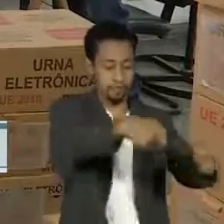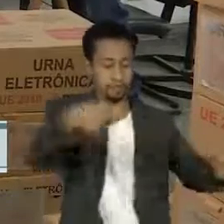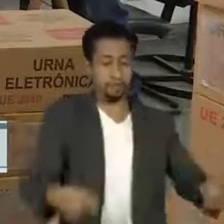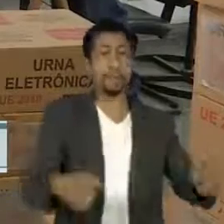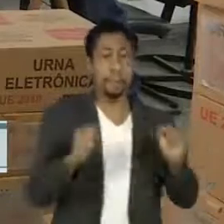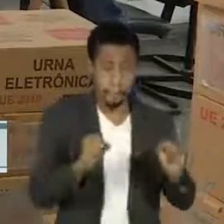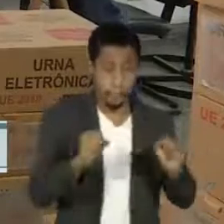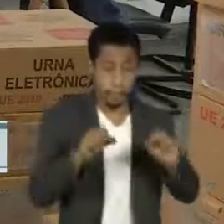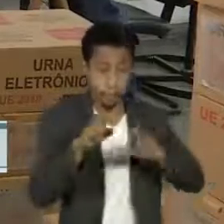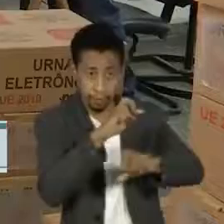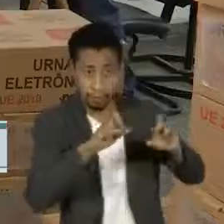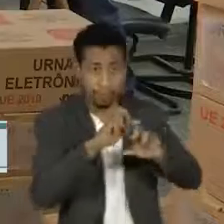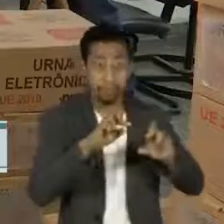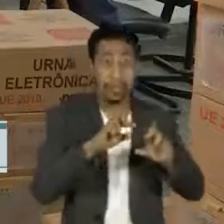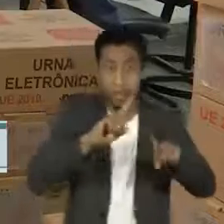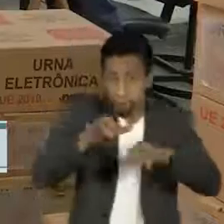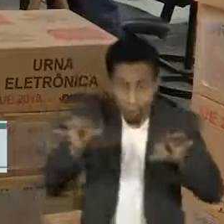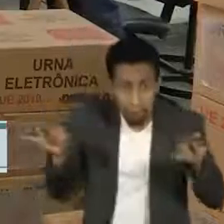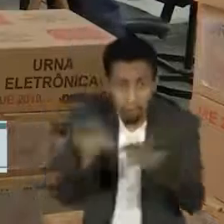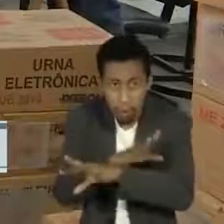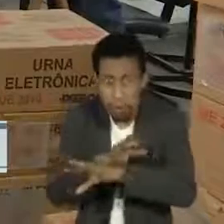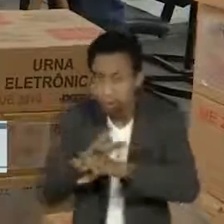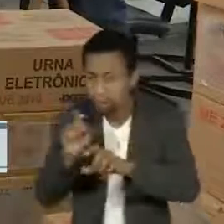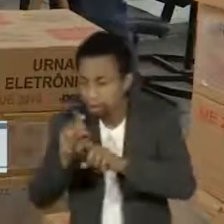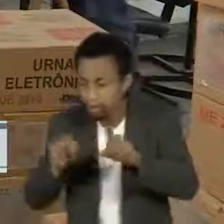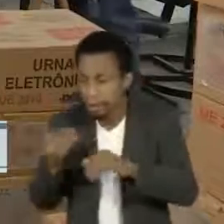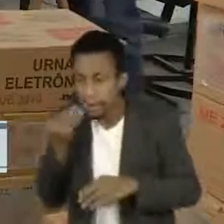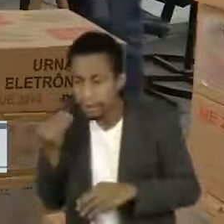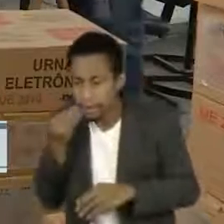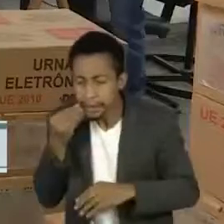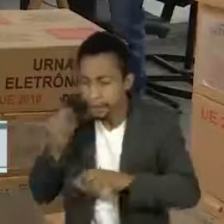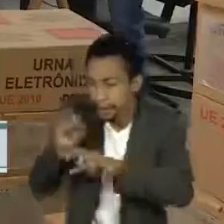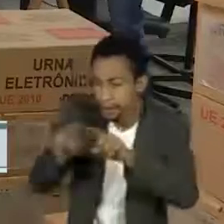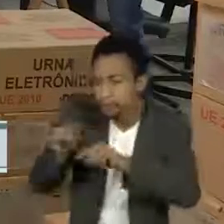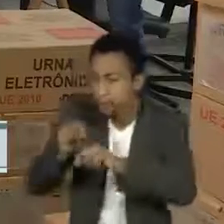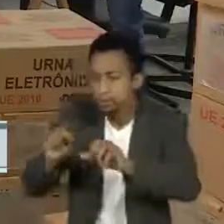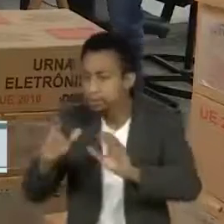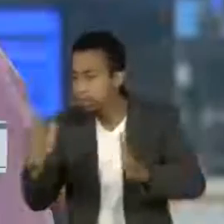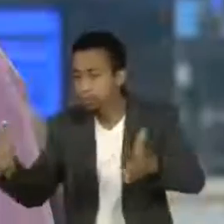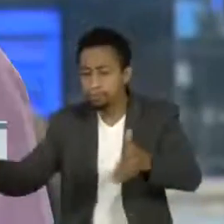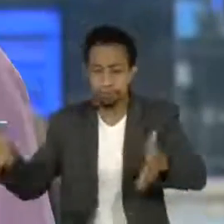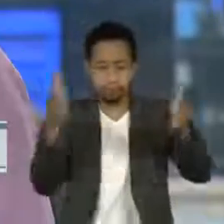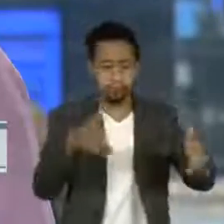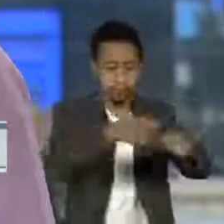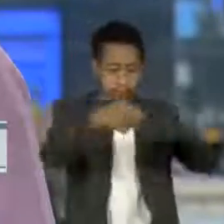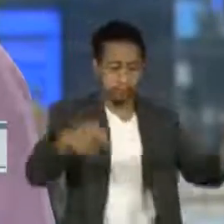equipamentos não ligam mais. Qualquer operação com as urnas só poderá ser feita no dia da eleição.